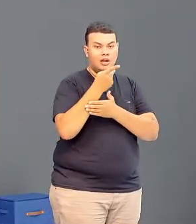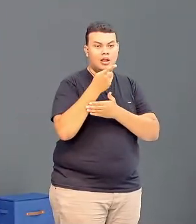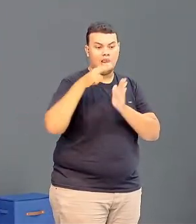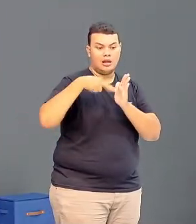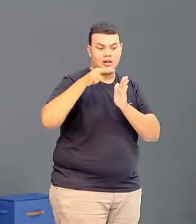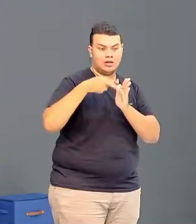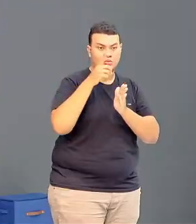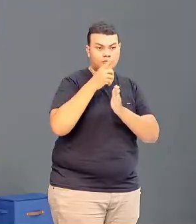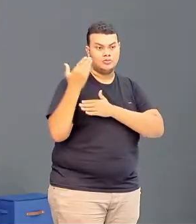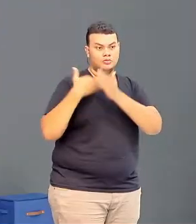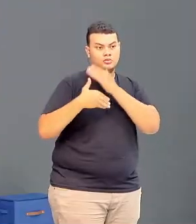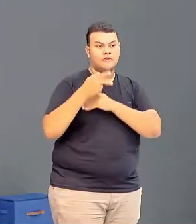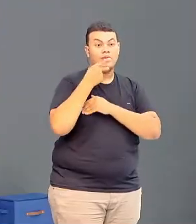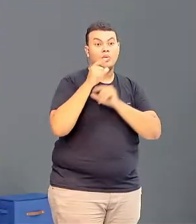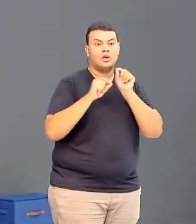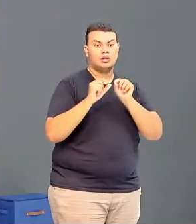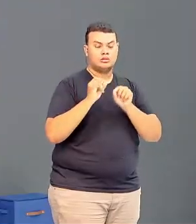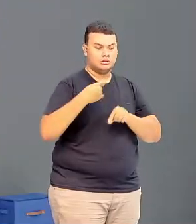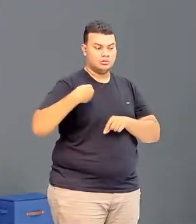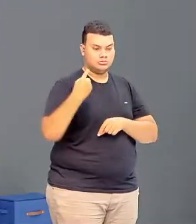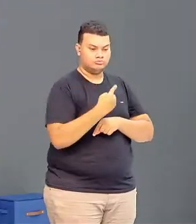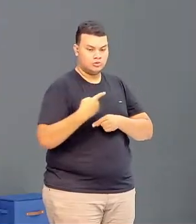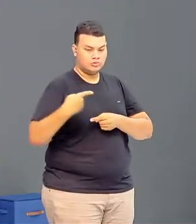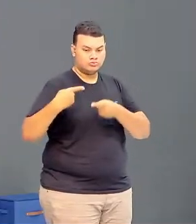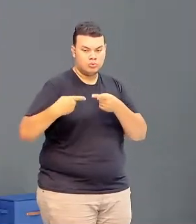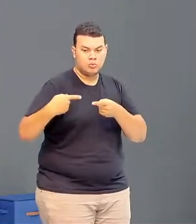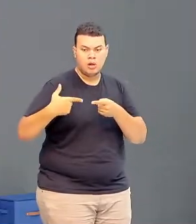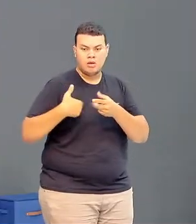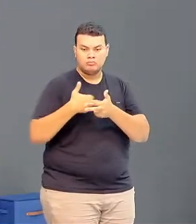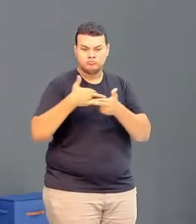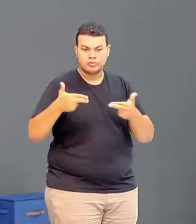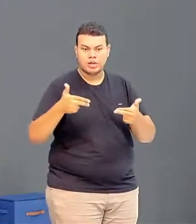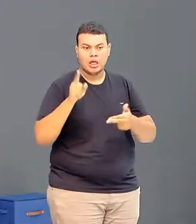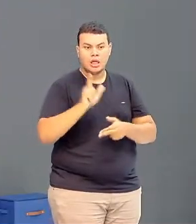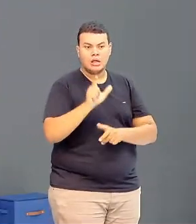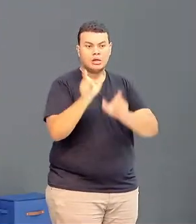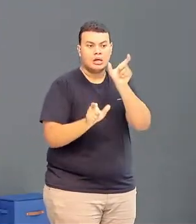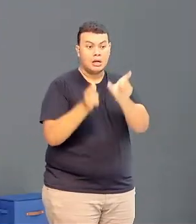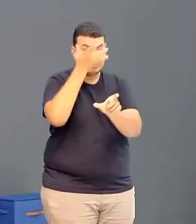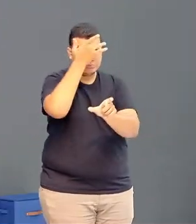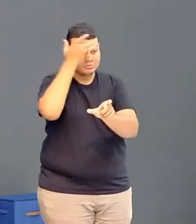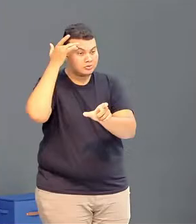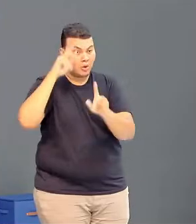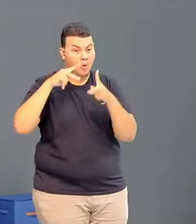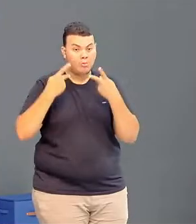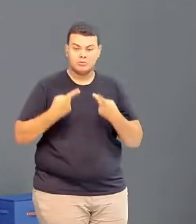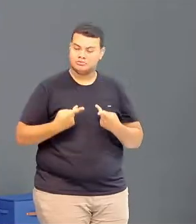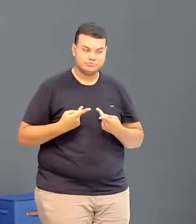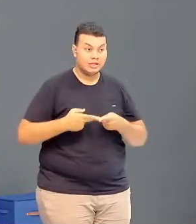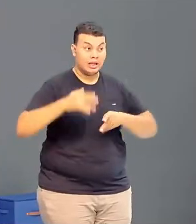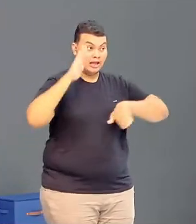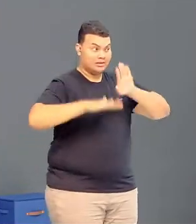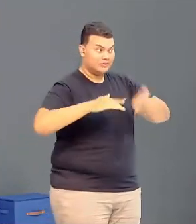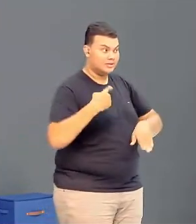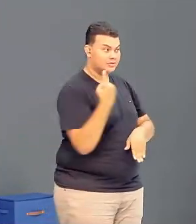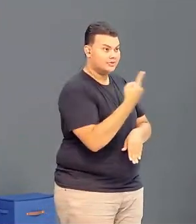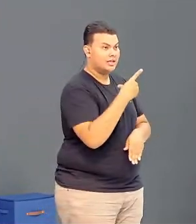domingo passado, diz que a nossa luta não é contra pessoas, não é contra seres humanos. Às vezes a gente